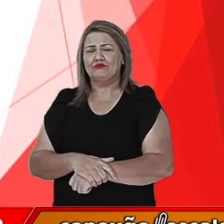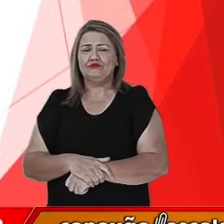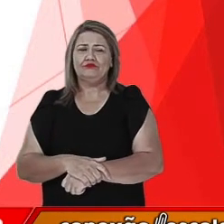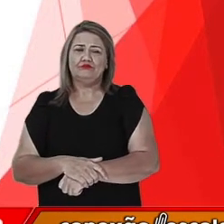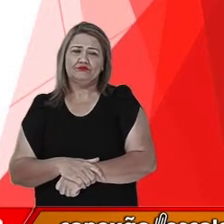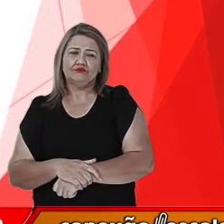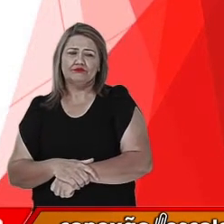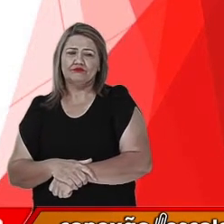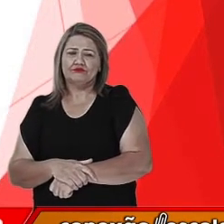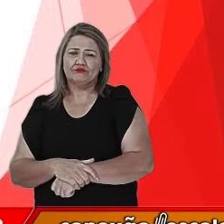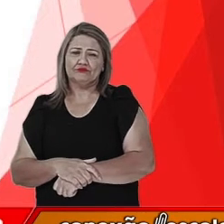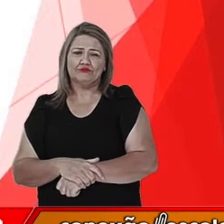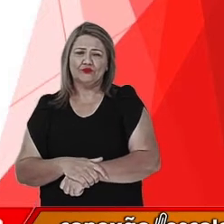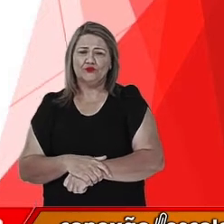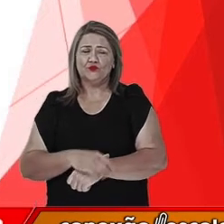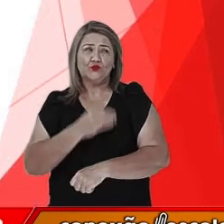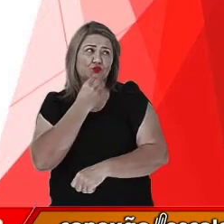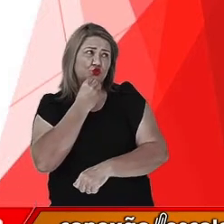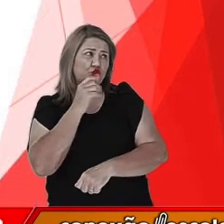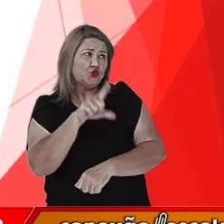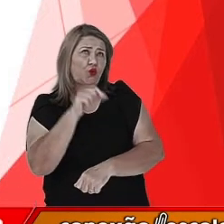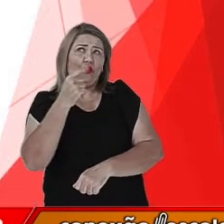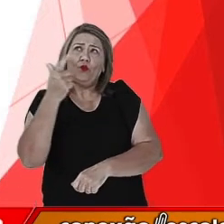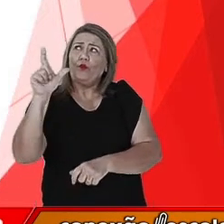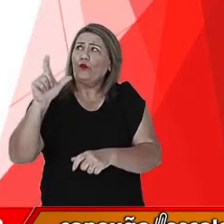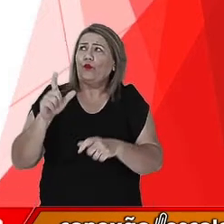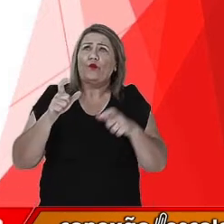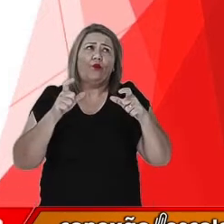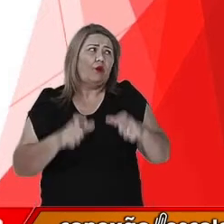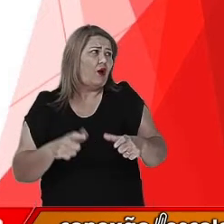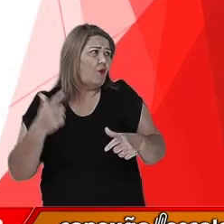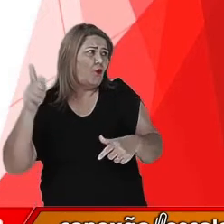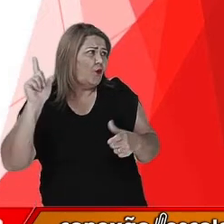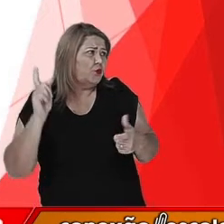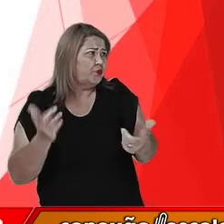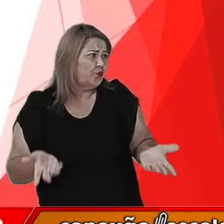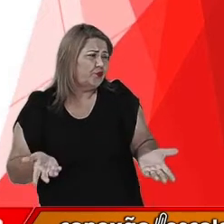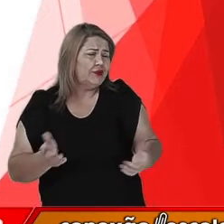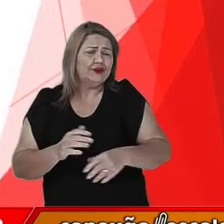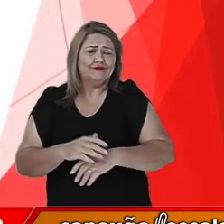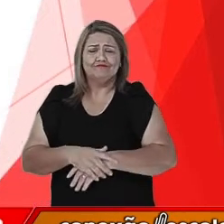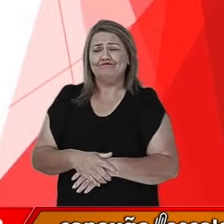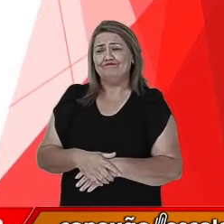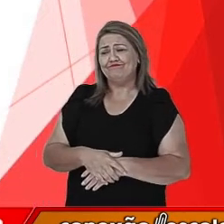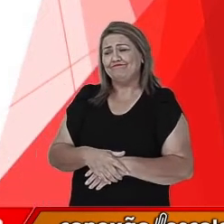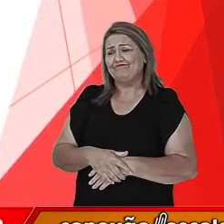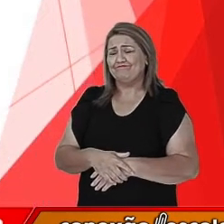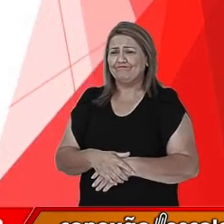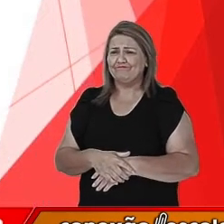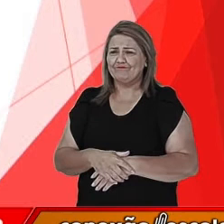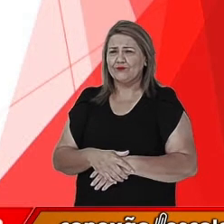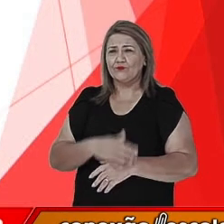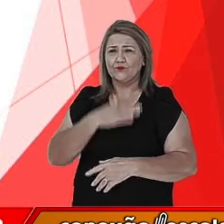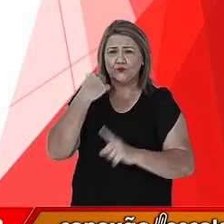Podia ter escolhido outro lugar, não? Abrandara a voz. É que isso aí... Um